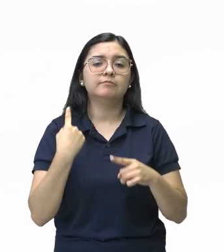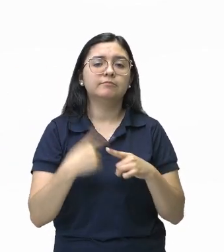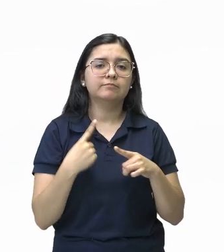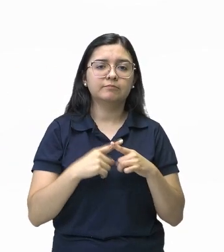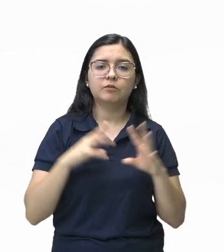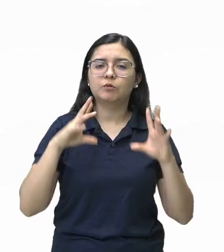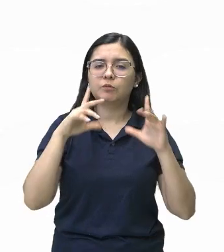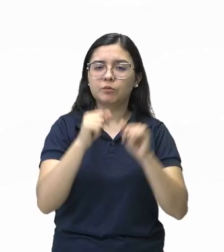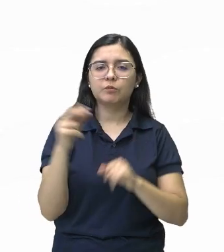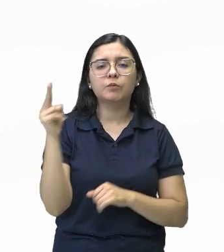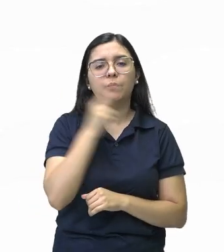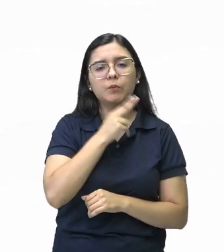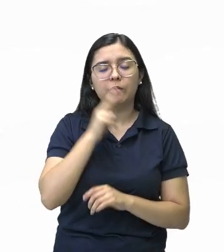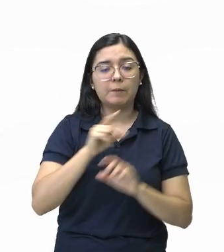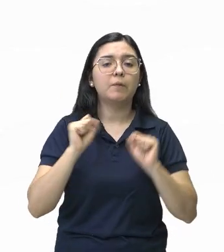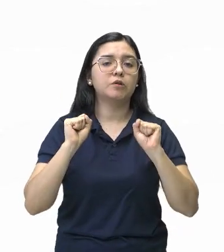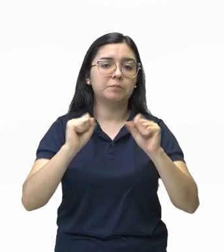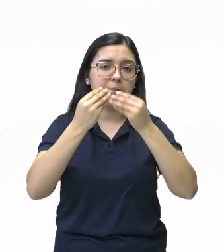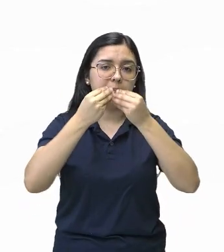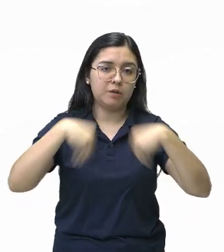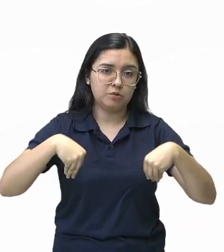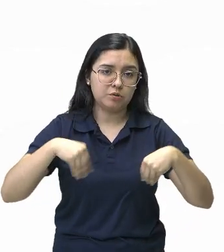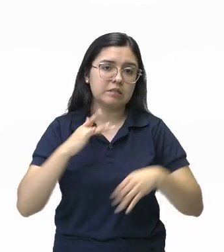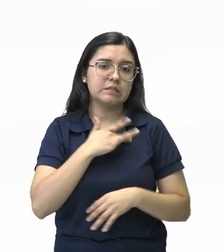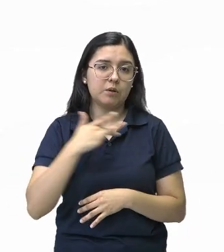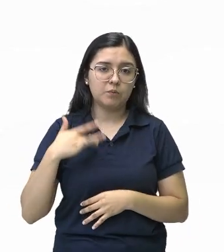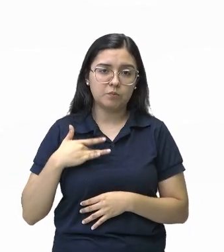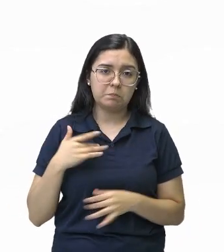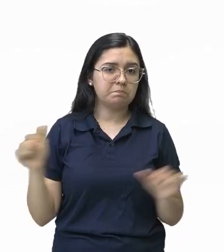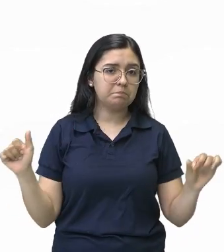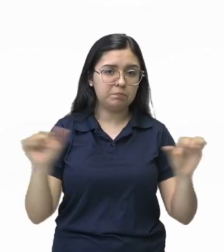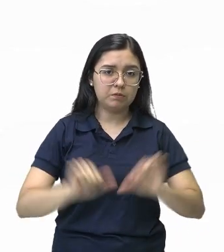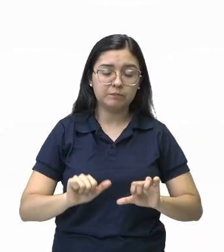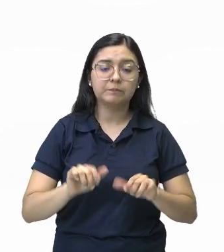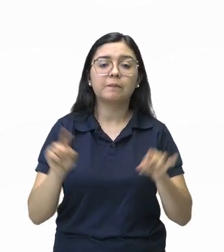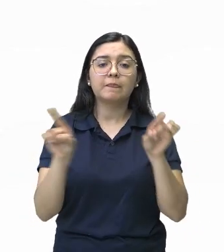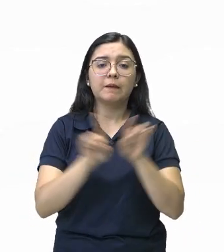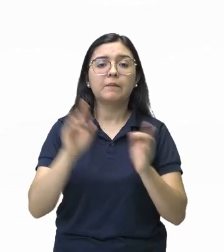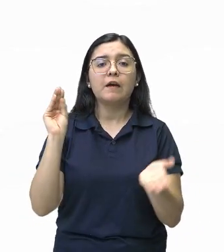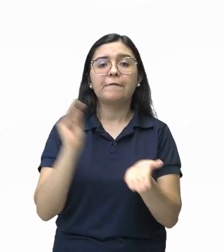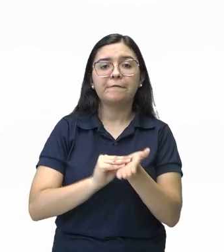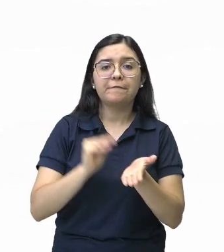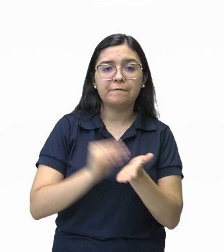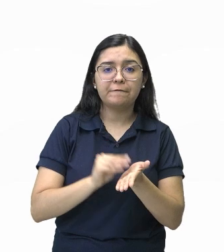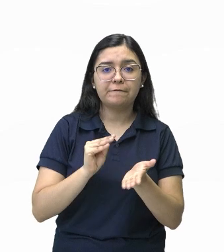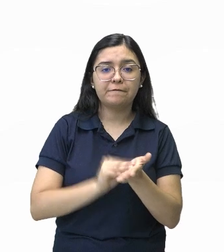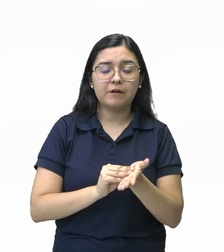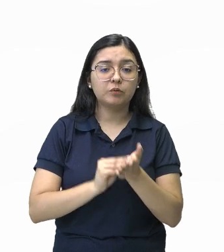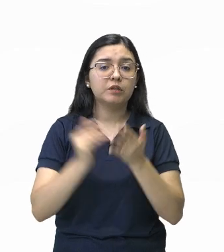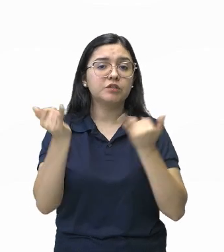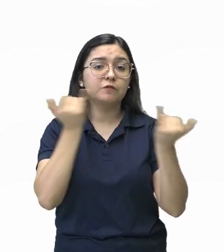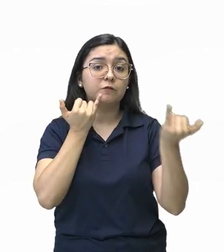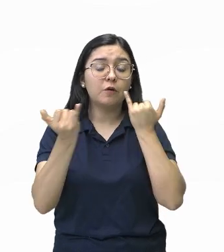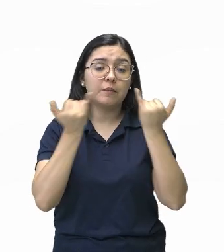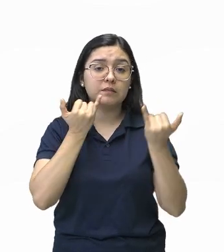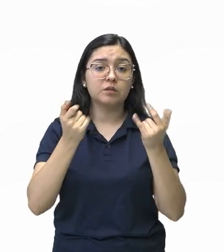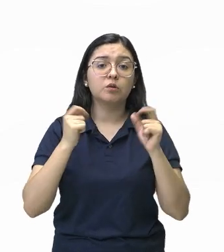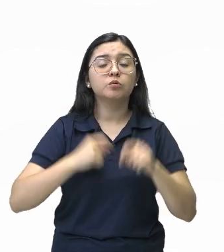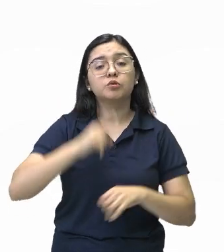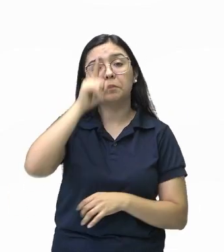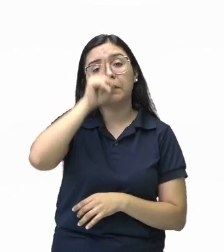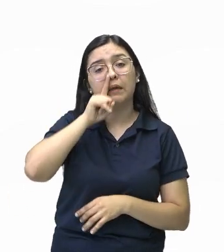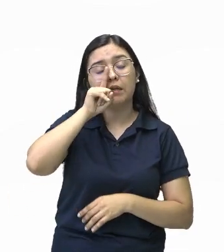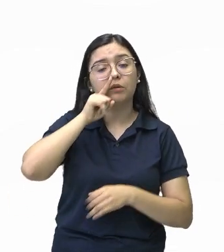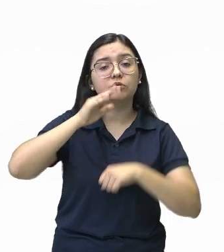e isso pode prejudicar a nossa saúde. E a falta de informação sobre os riscos da